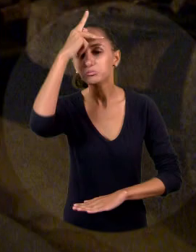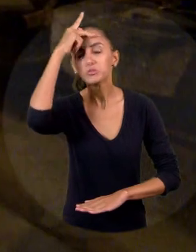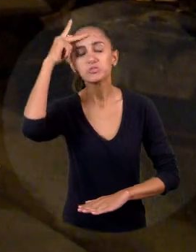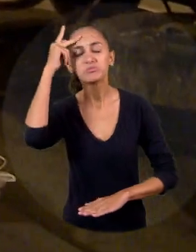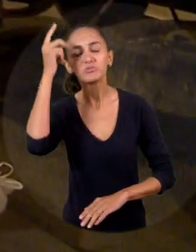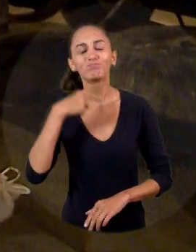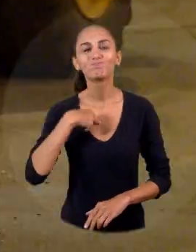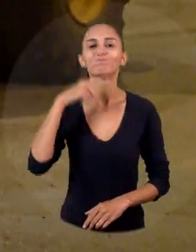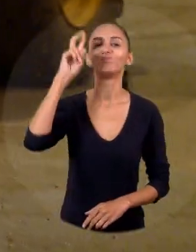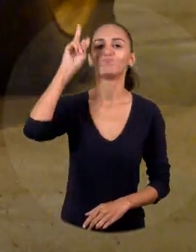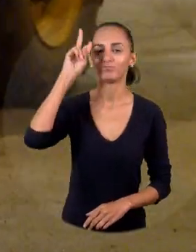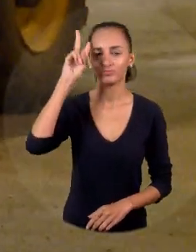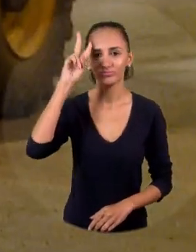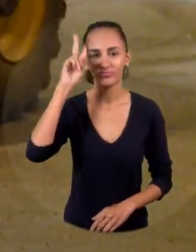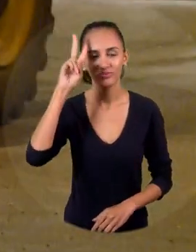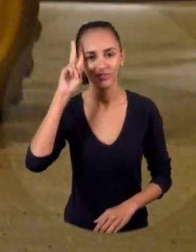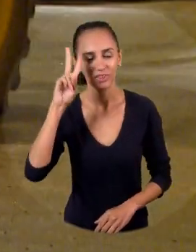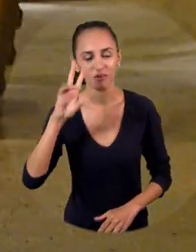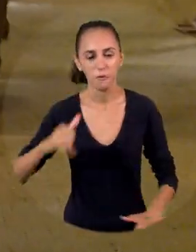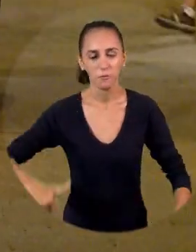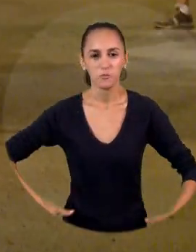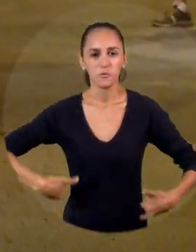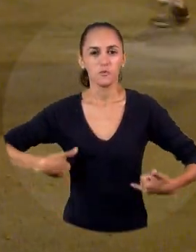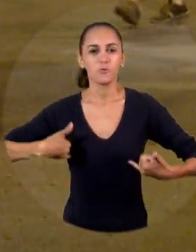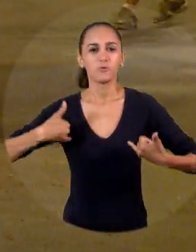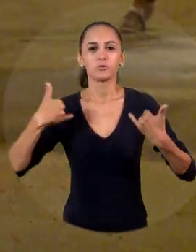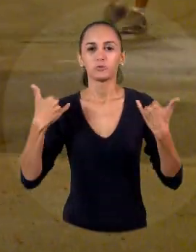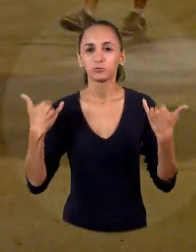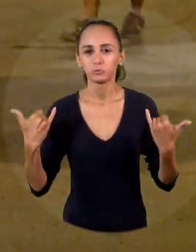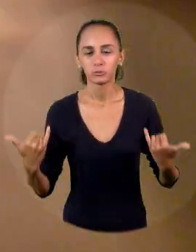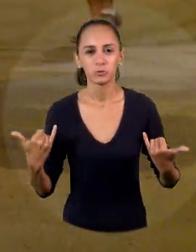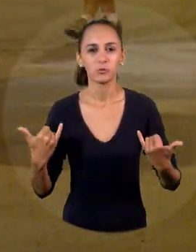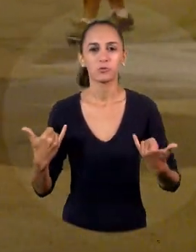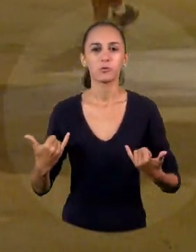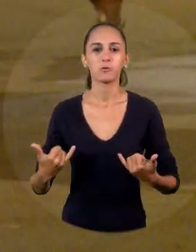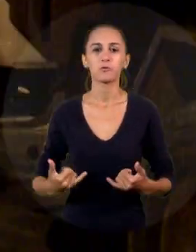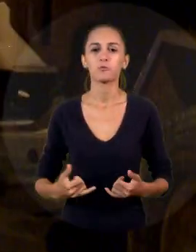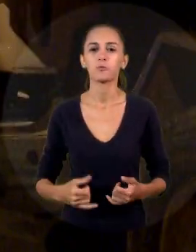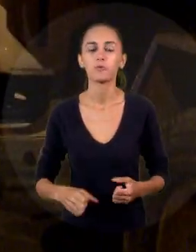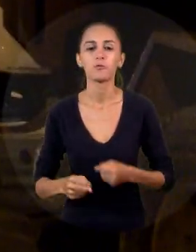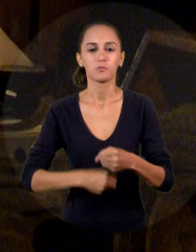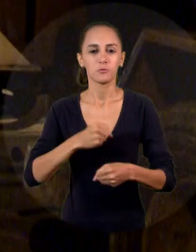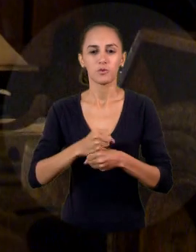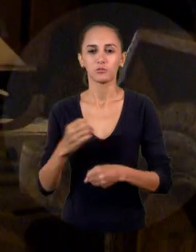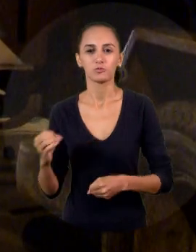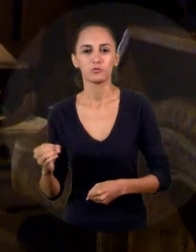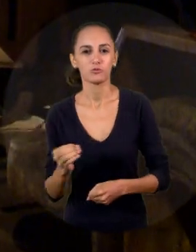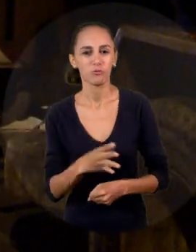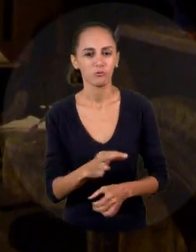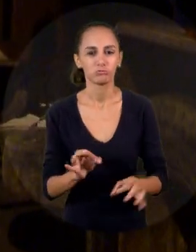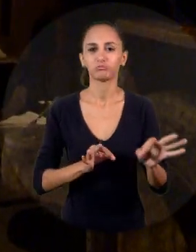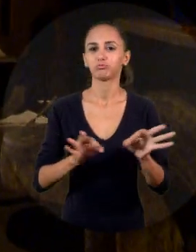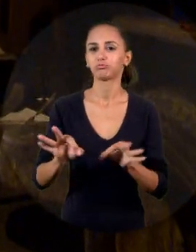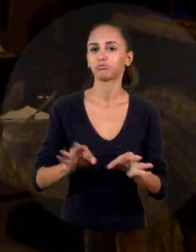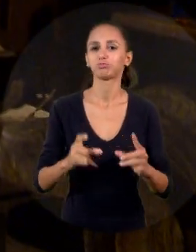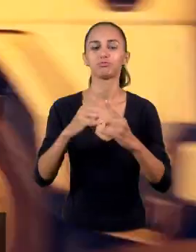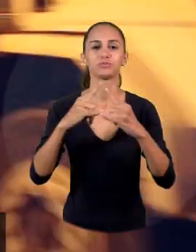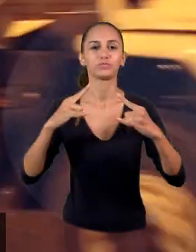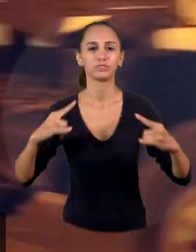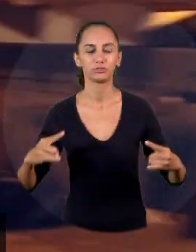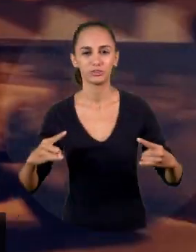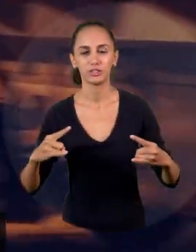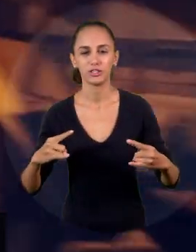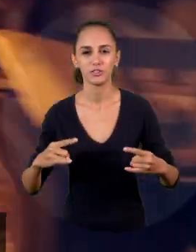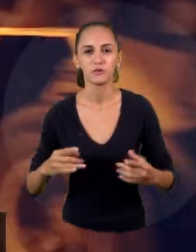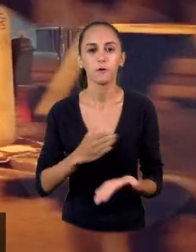Me lembro como se fosse hoje. Aquilo dava orgulho para todos nós. Passamos o Réveillon colocando a casa em ordem, para